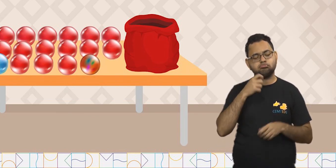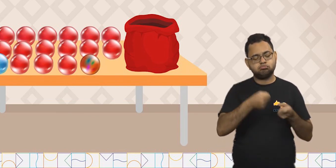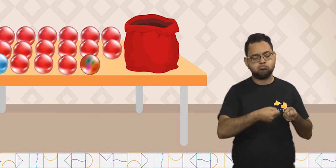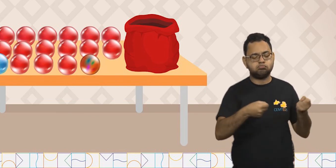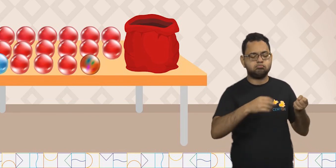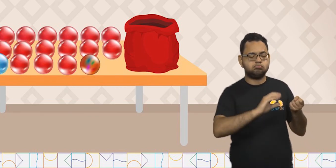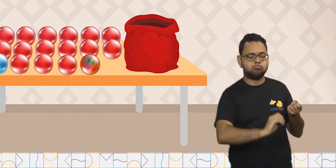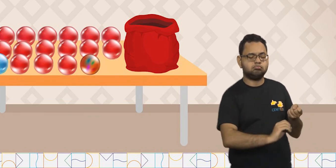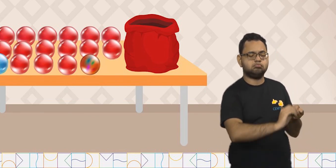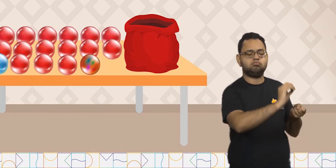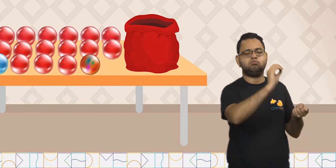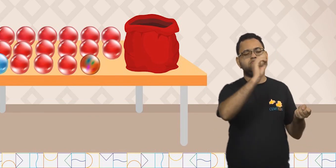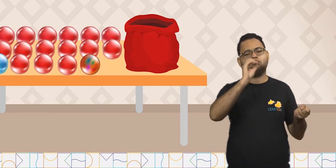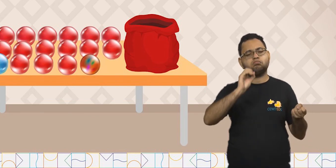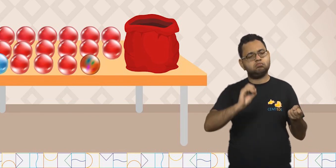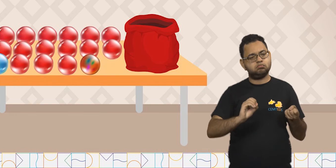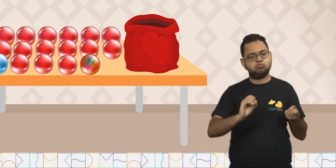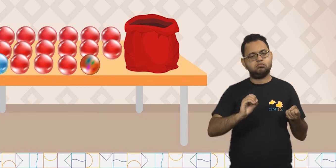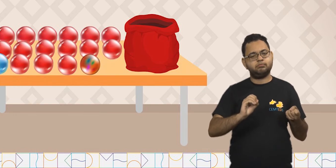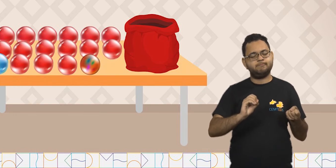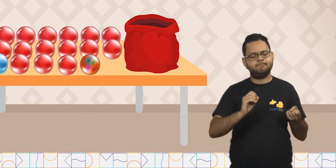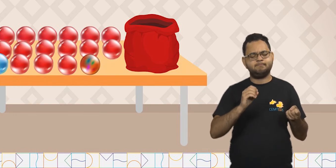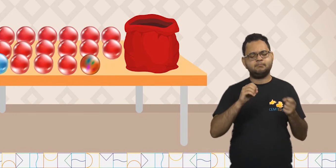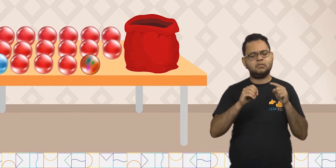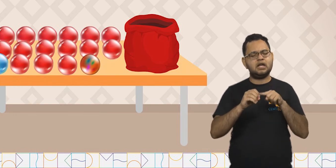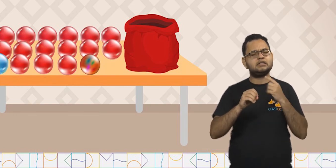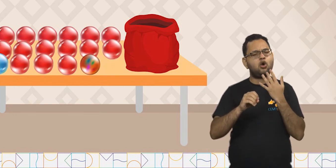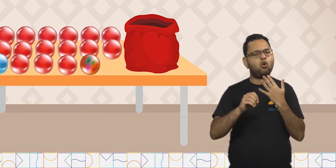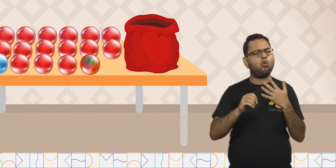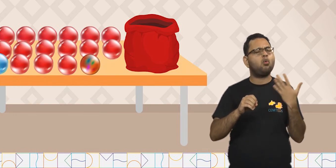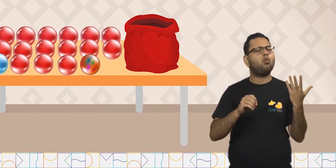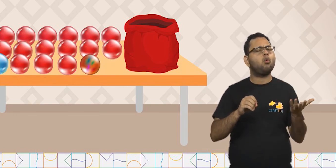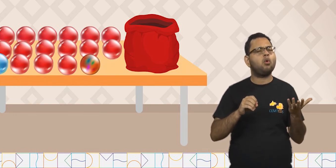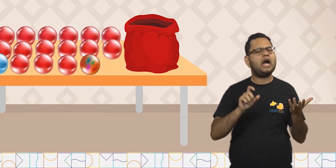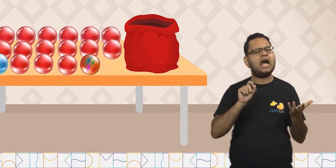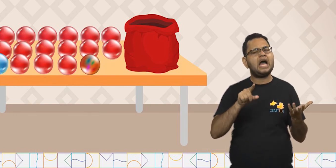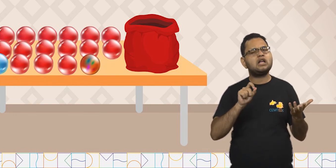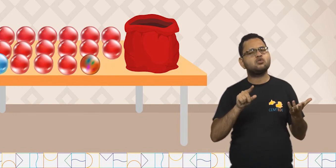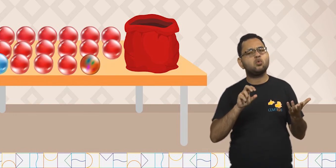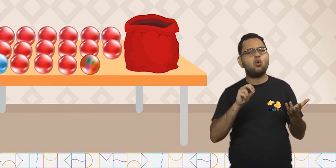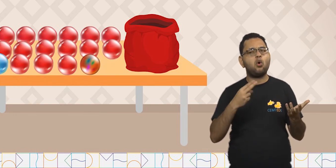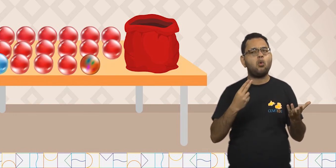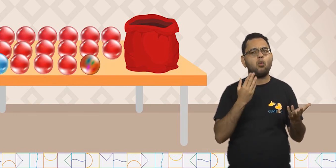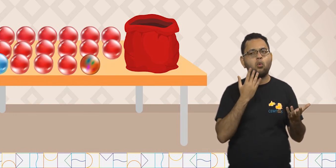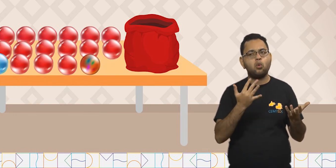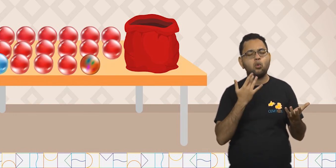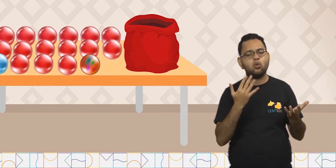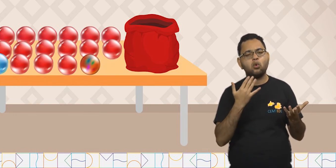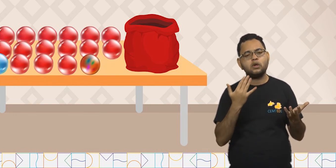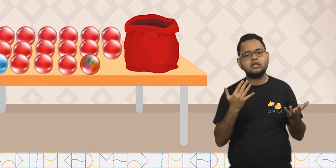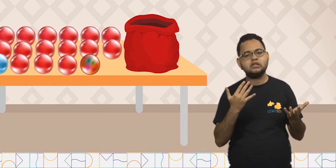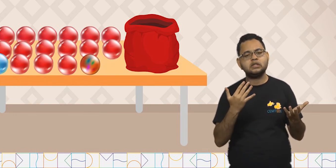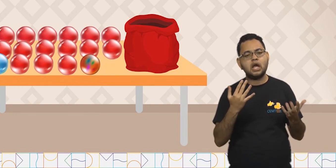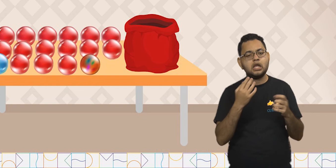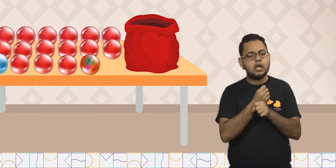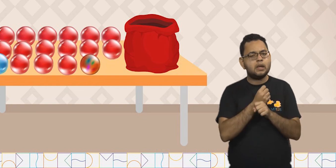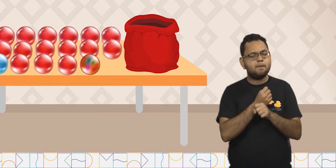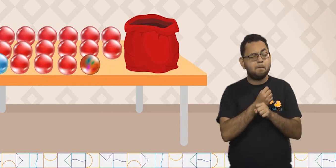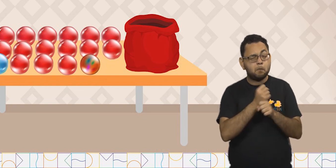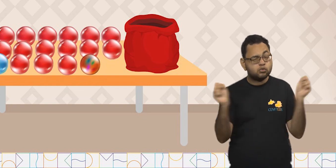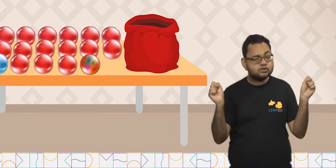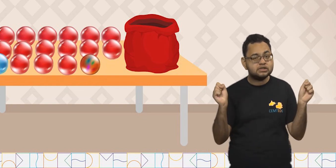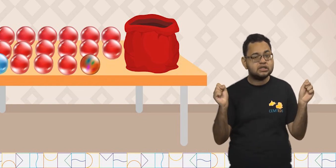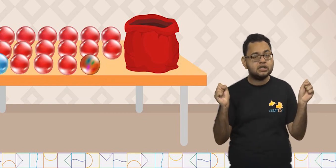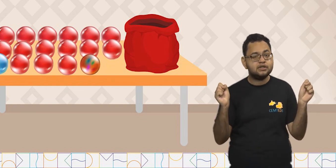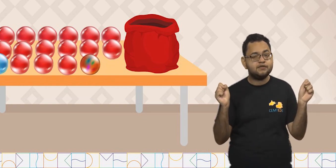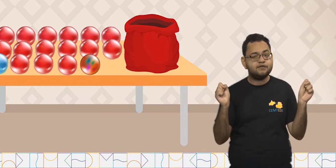sacola uma das bolinhas serão possível vir uma bolinha azul uma colorida Será que seria impossível